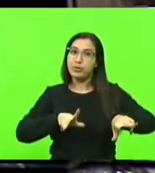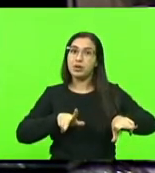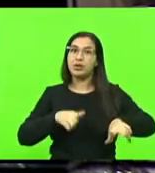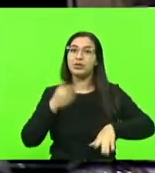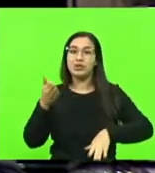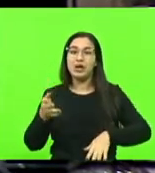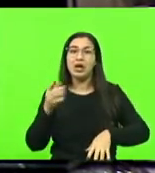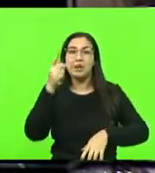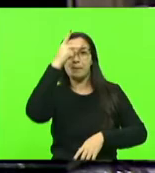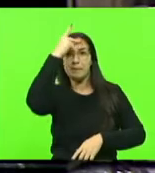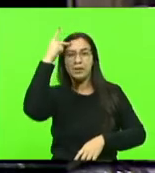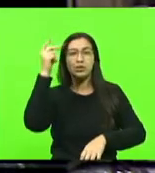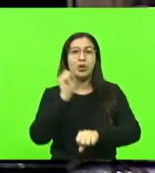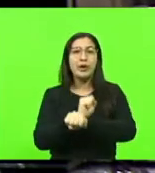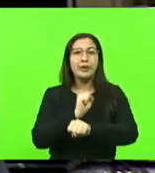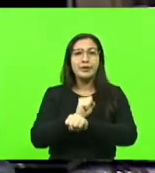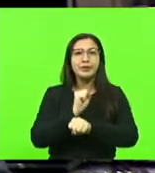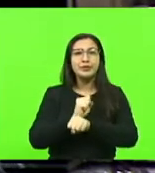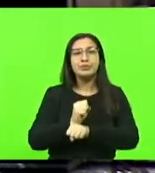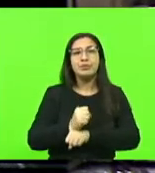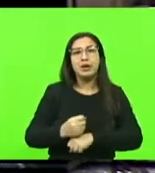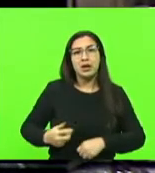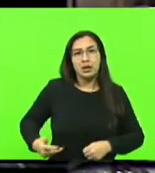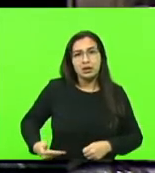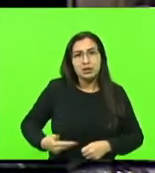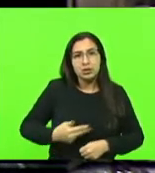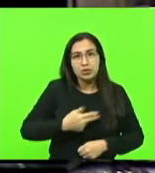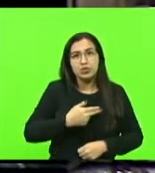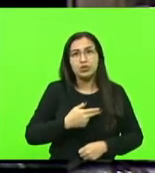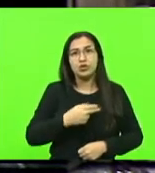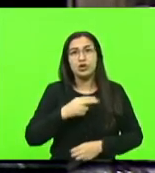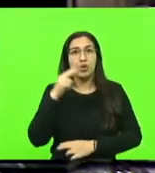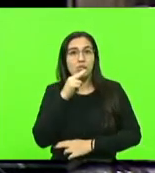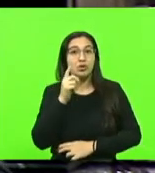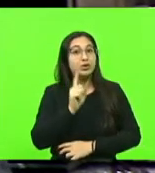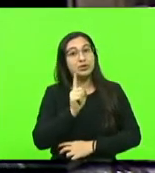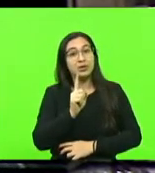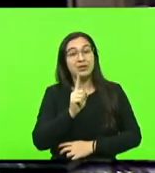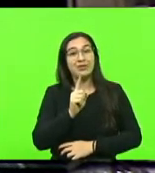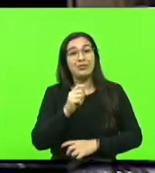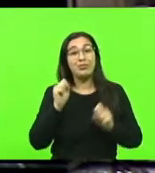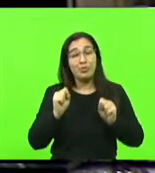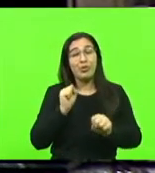em tese, o cidadão ele pode esperar o procedimento.